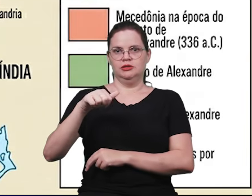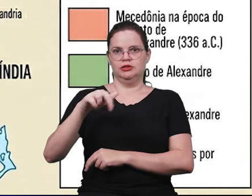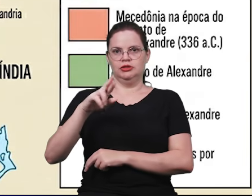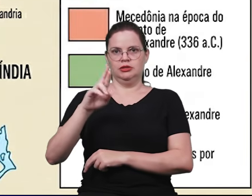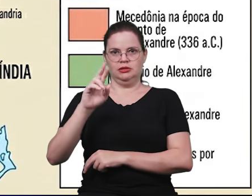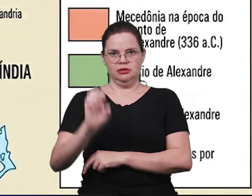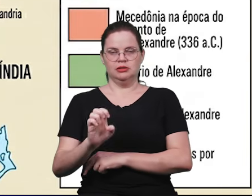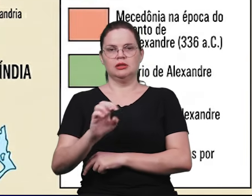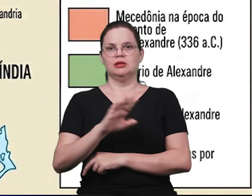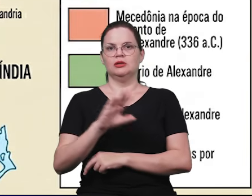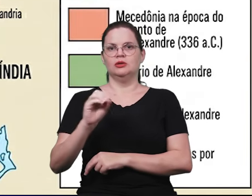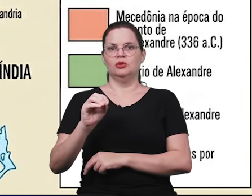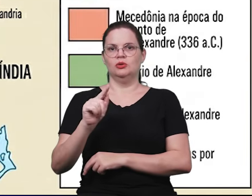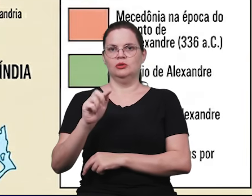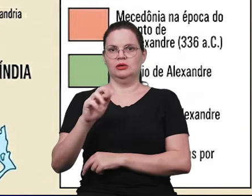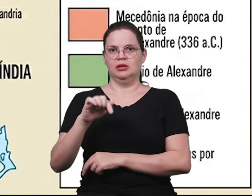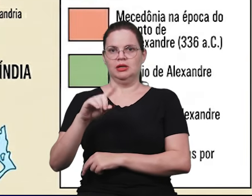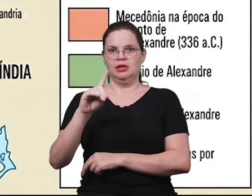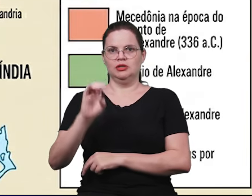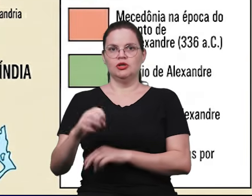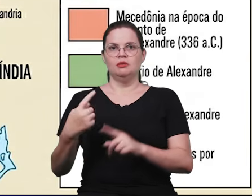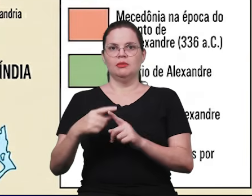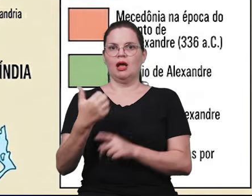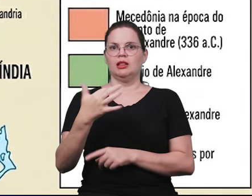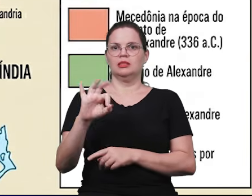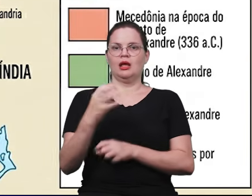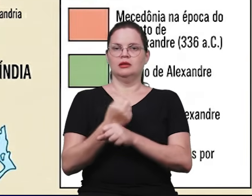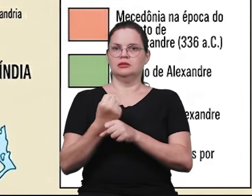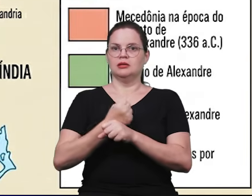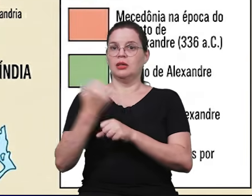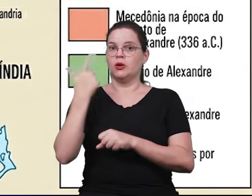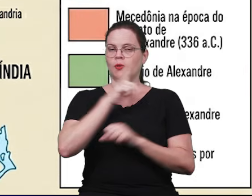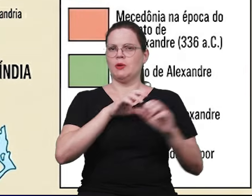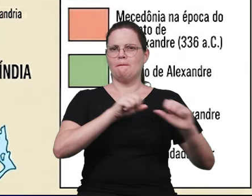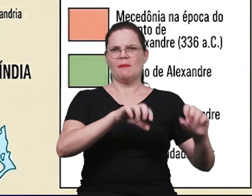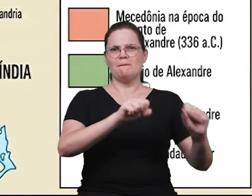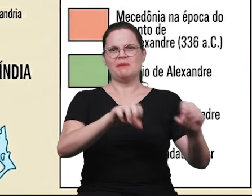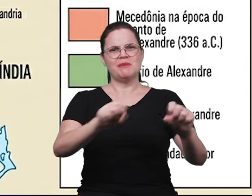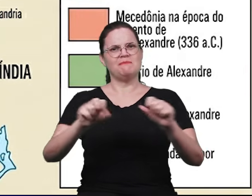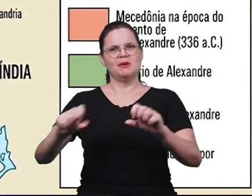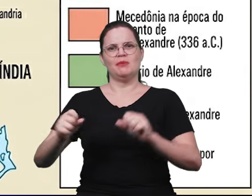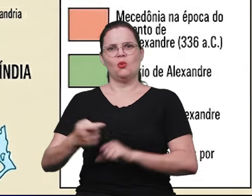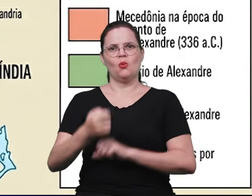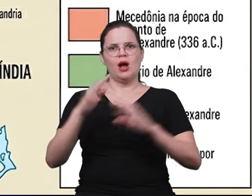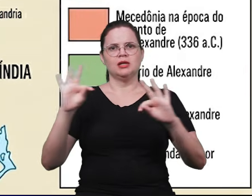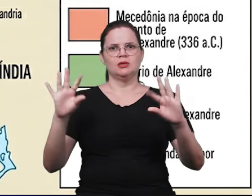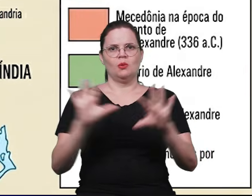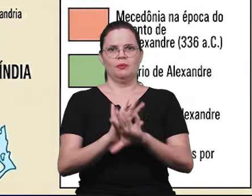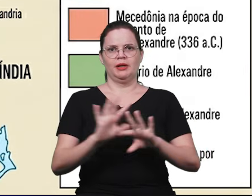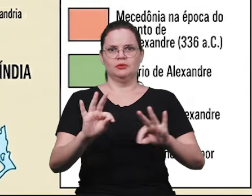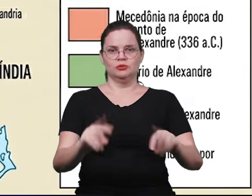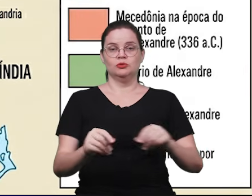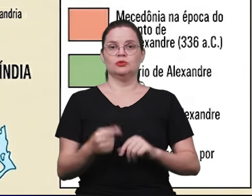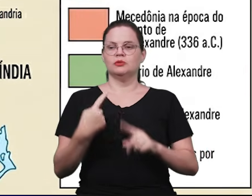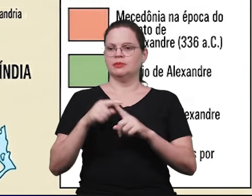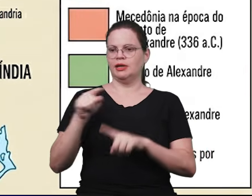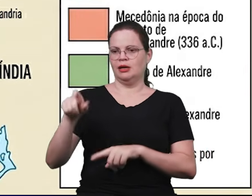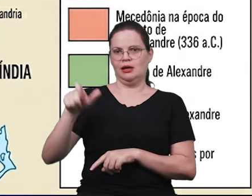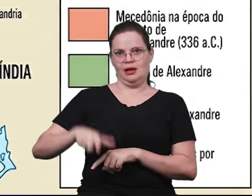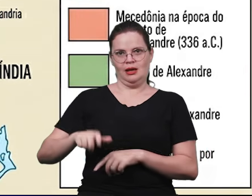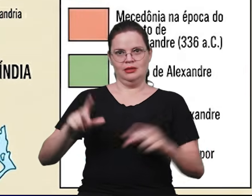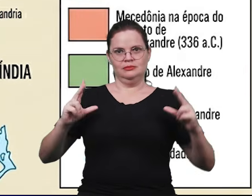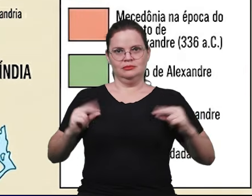anos, ele conquistou o mundo todo, né? Na verdade, a informação que nós temos, pastor Gerson, que começou a reinar com 20